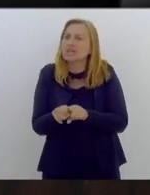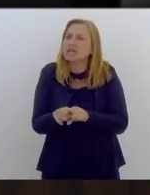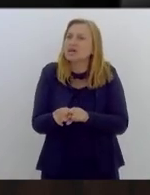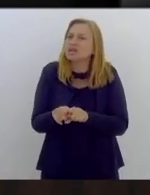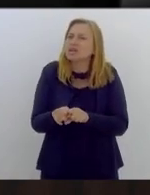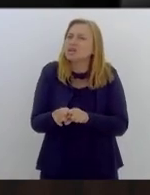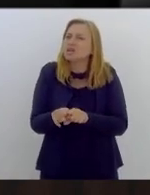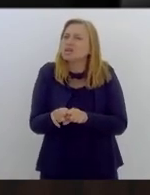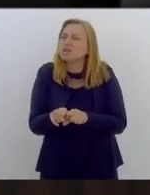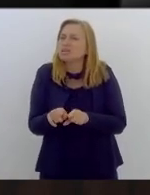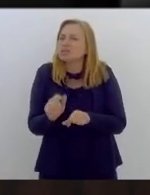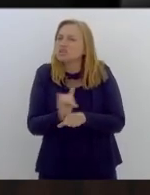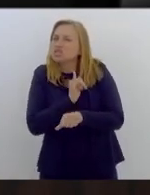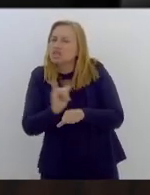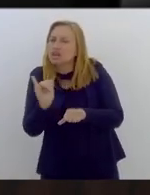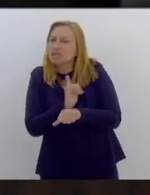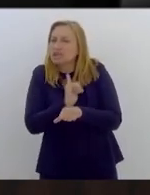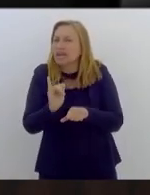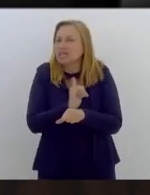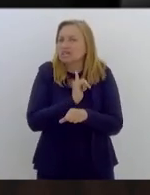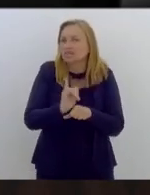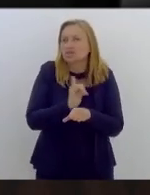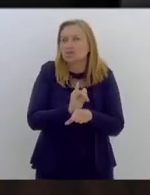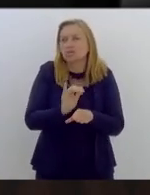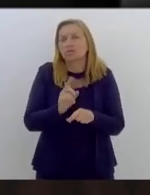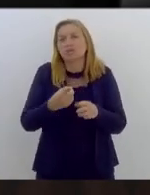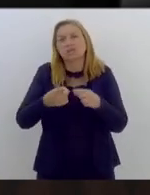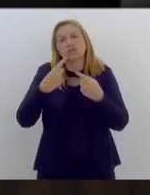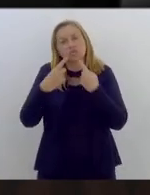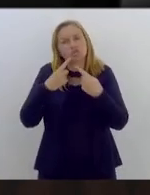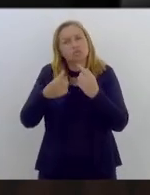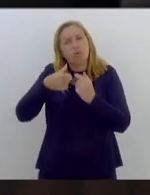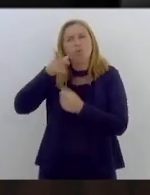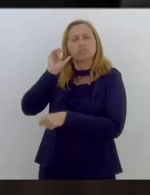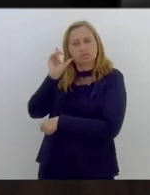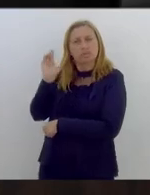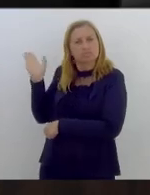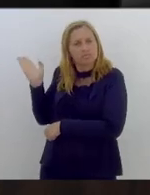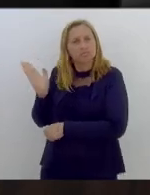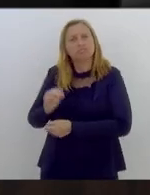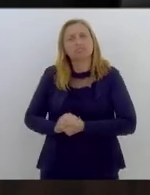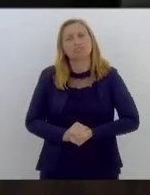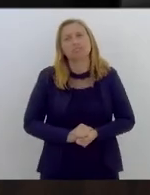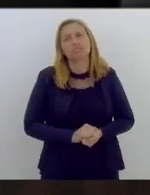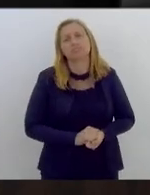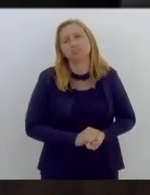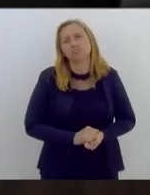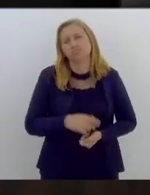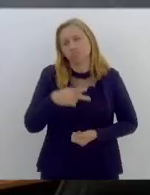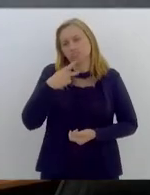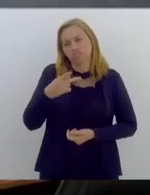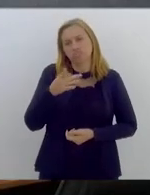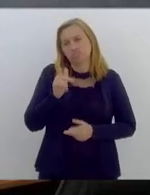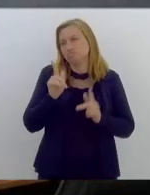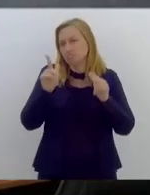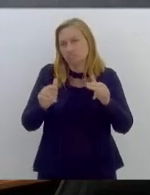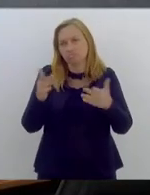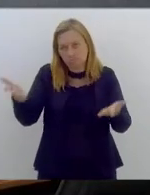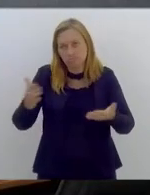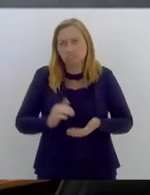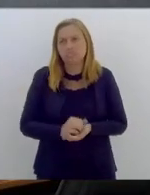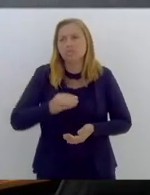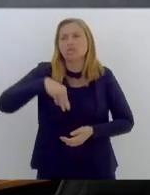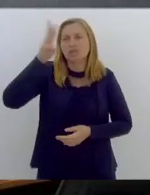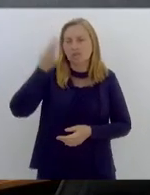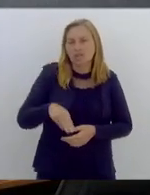uma cortina de fumaça, e sobre isso nós debatemos ontem mesmo. Né? A nossa posição é idêntica. Quem presidia